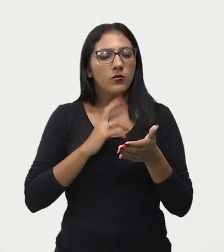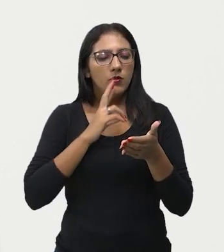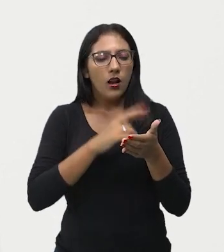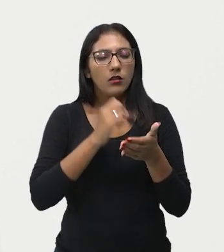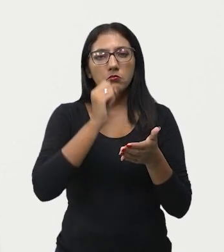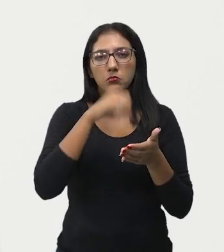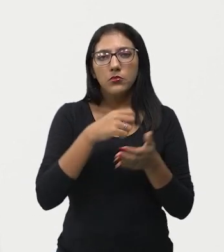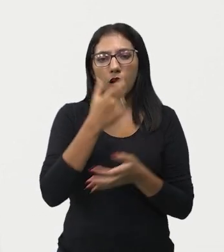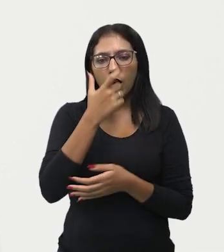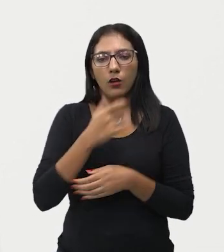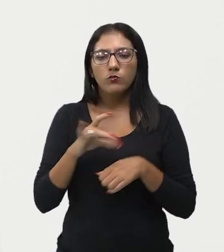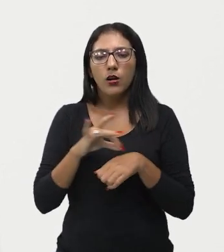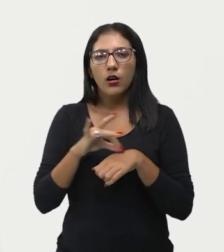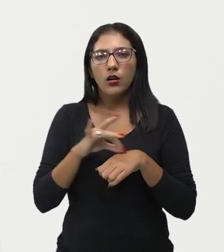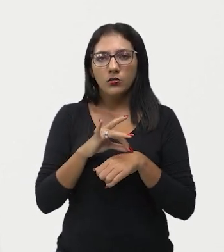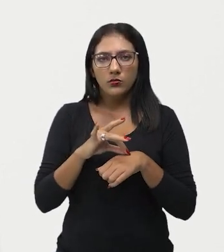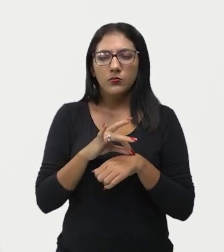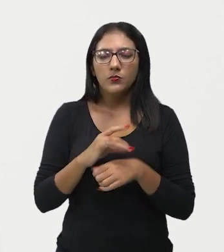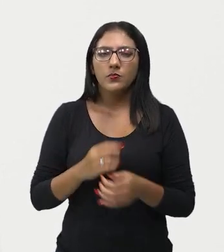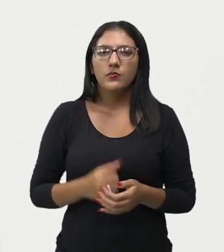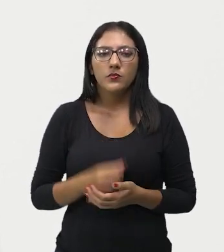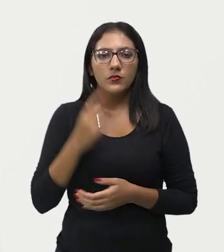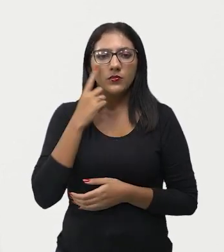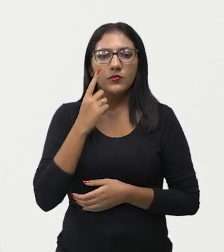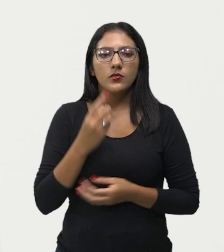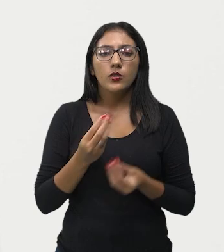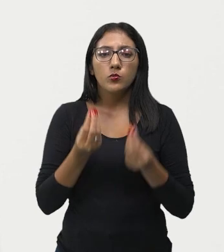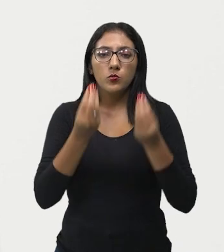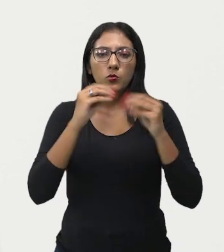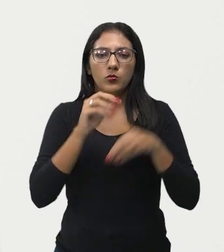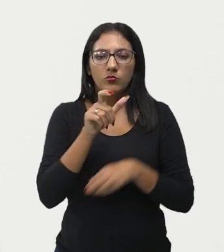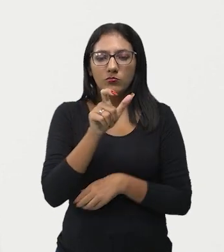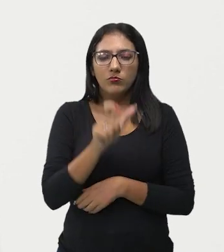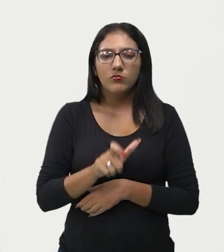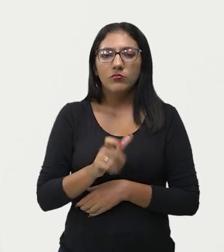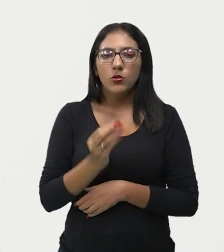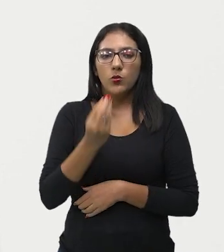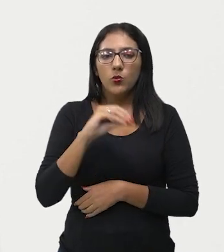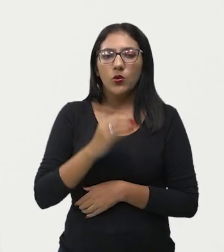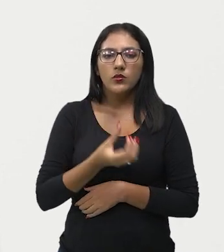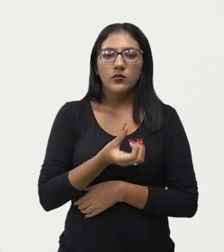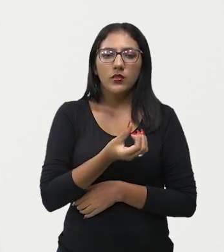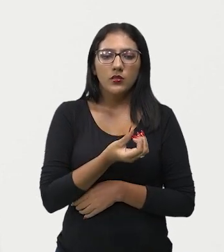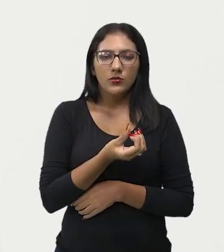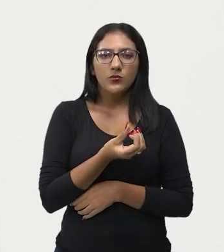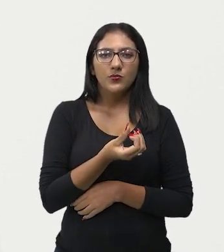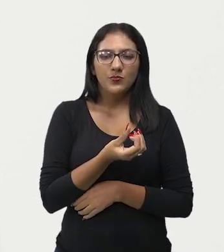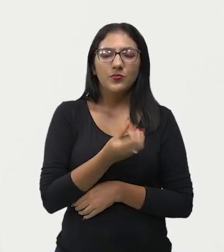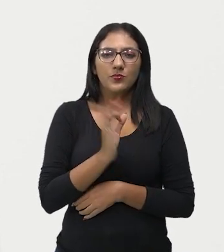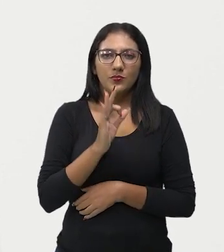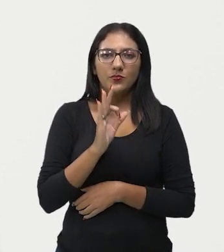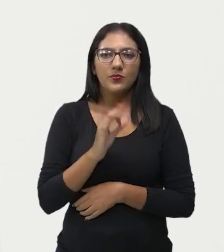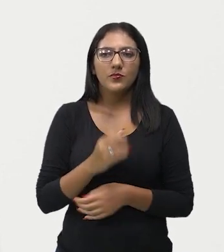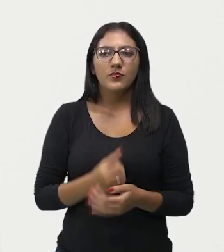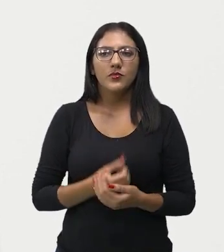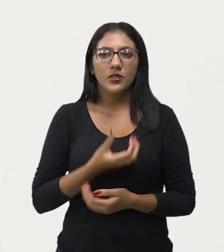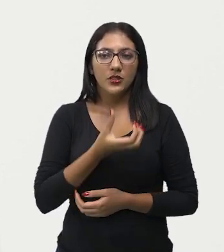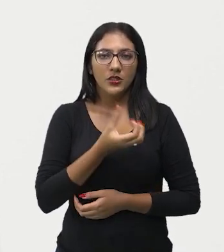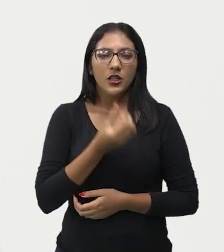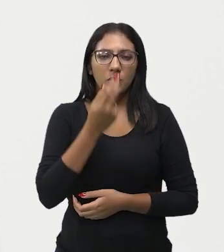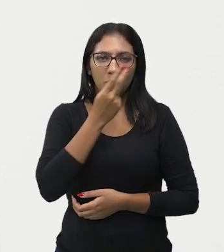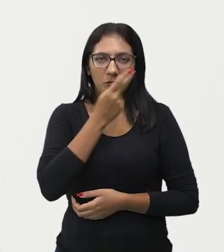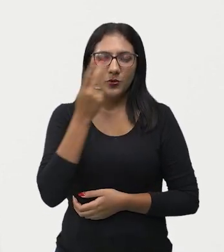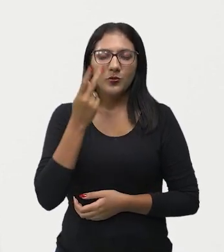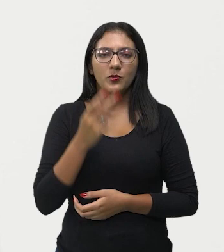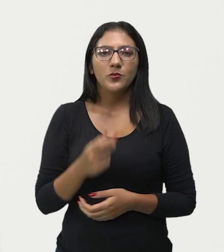autodeclararam negros. Então, já sabemos que são 6, a gente vem aqui, e escreve aqui, 6 pessoas. Frequência absoluta para